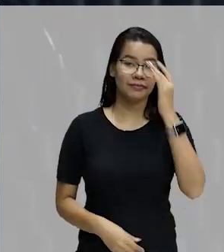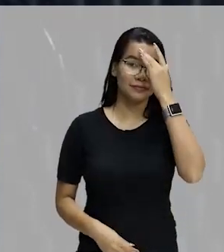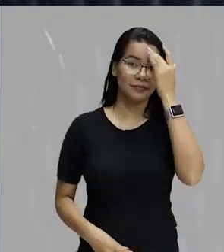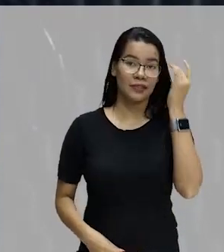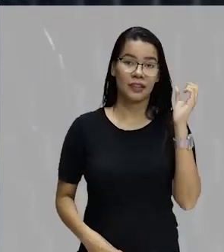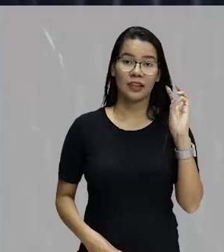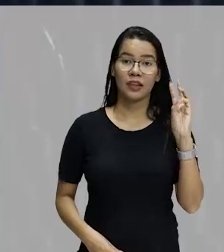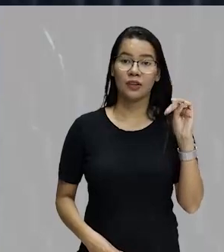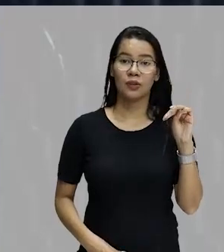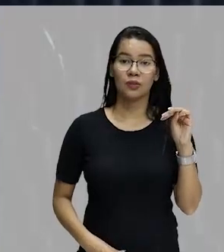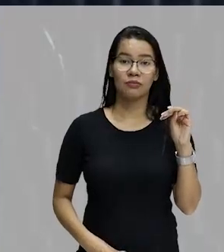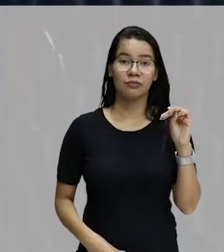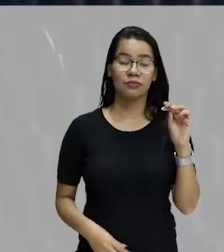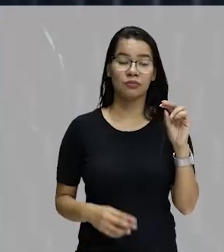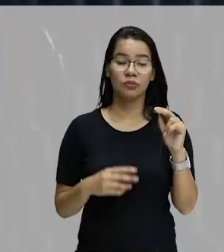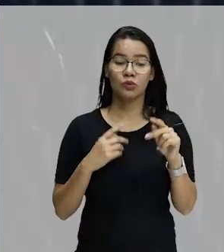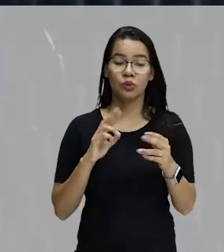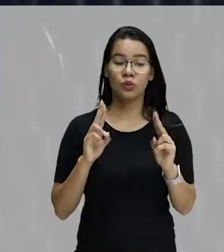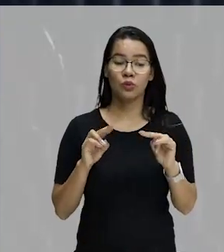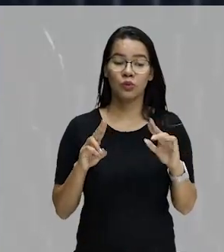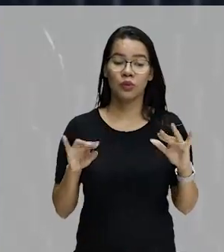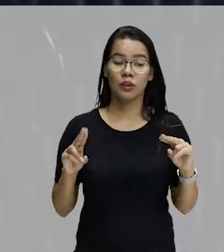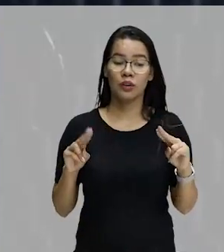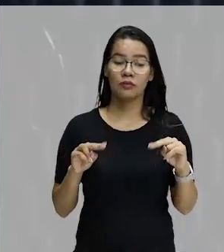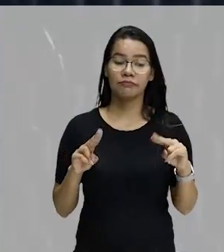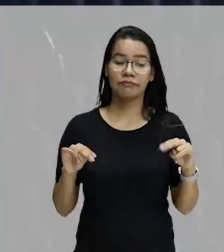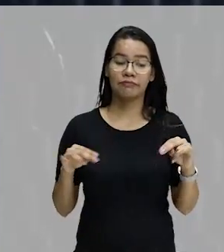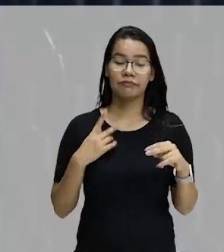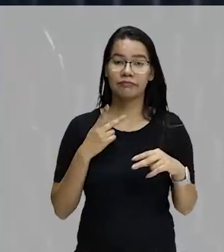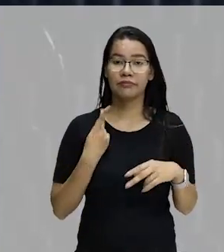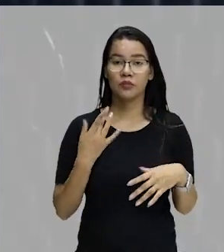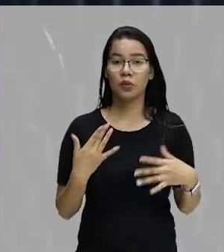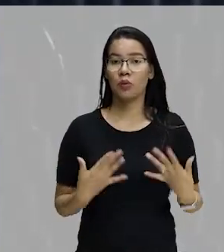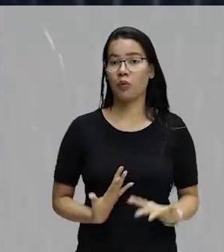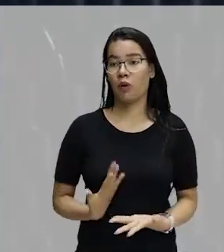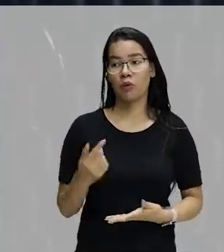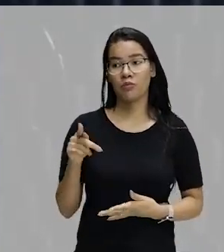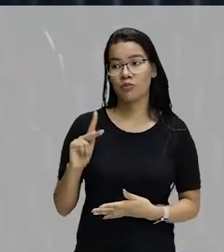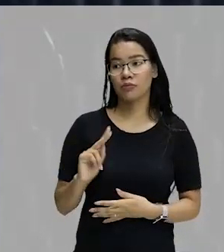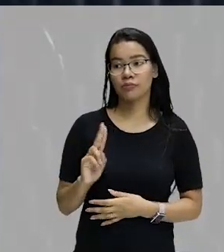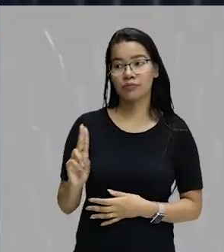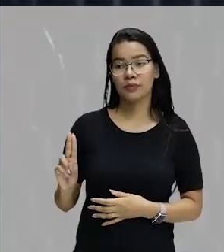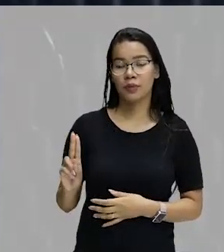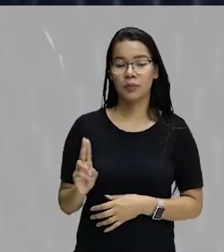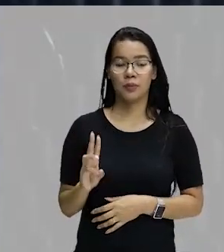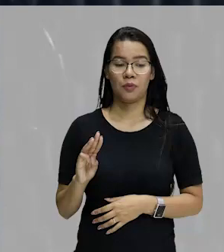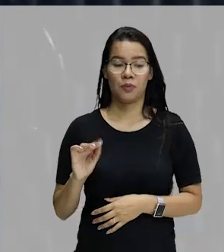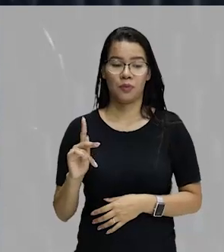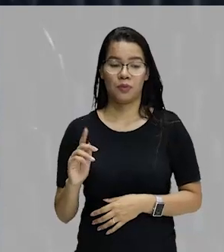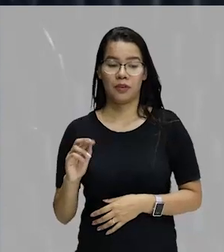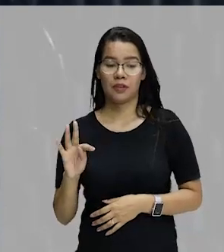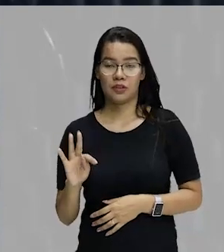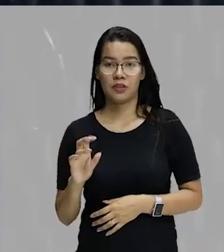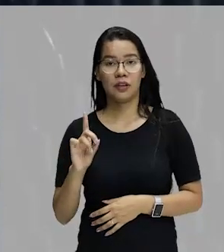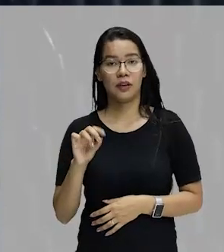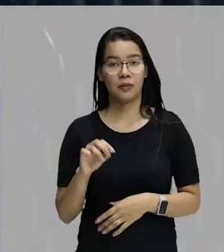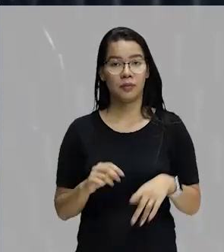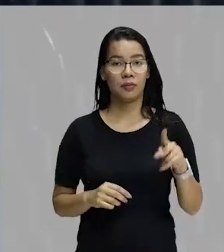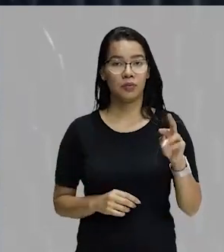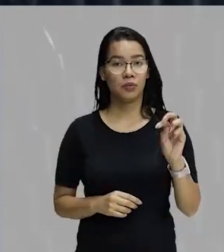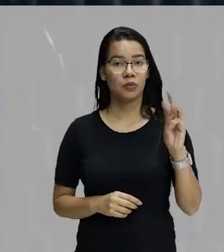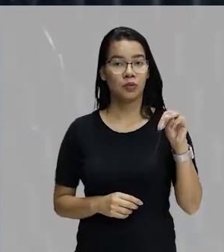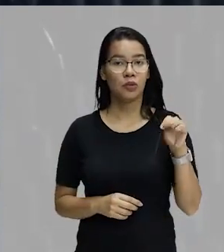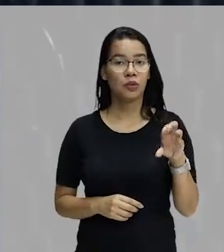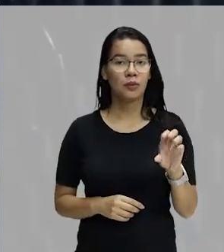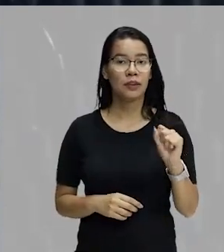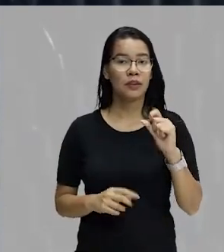falou what is your name? What's your name? Qual é o seu nome? Então, what é um pronome que ele